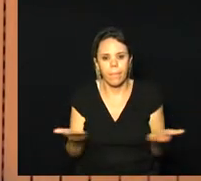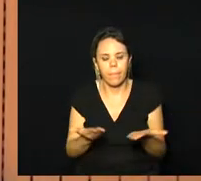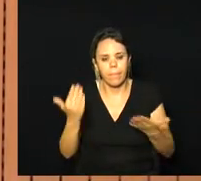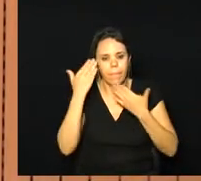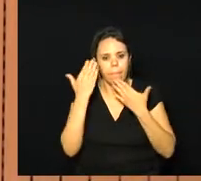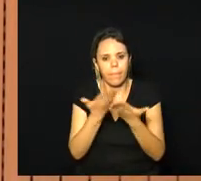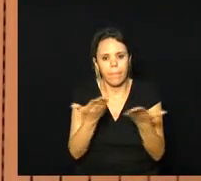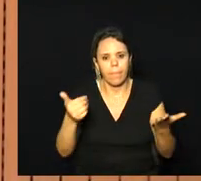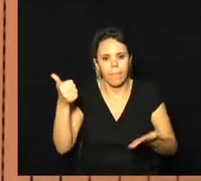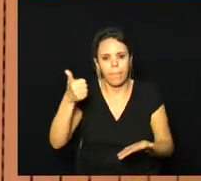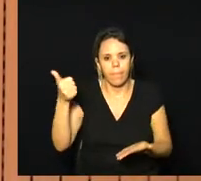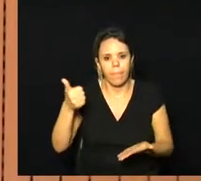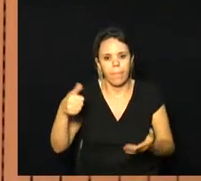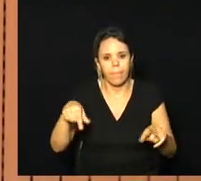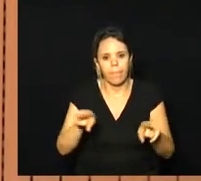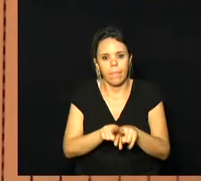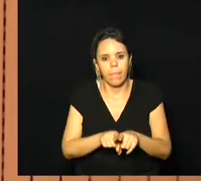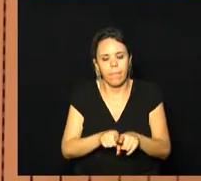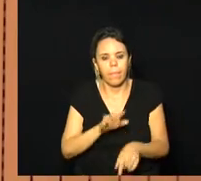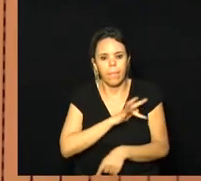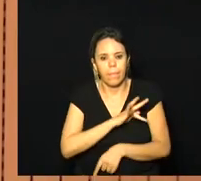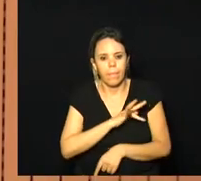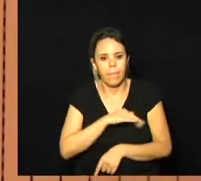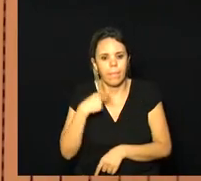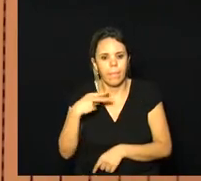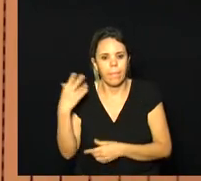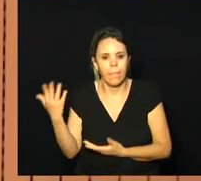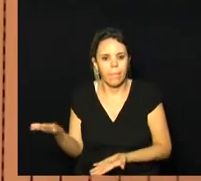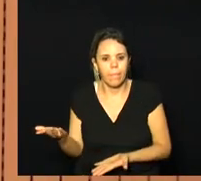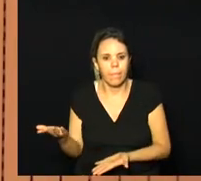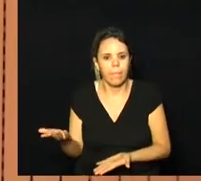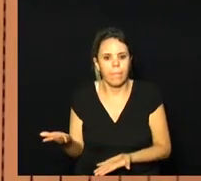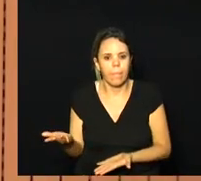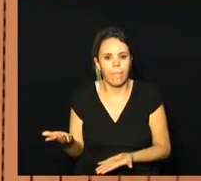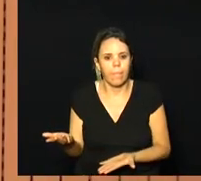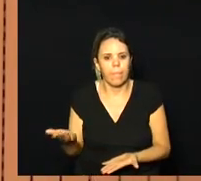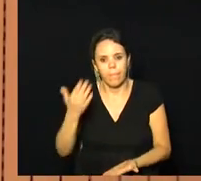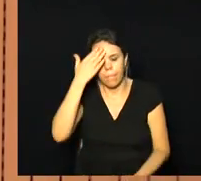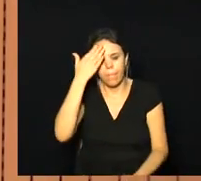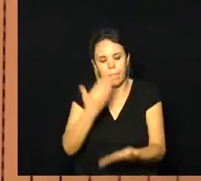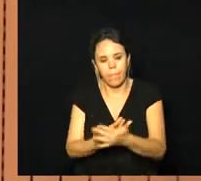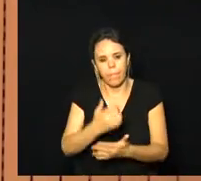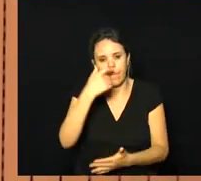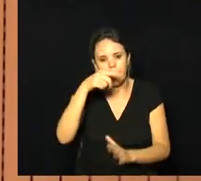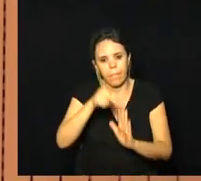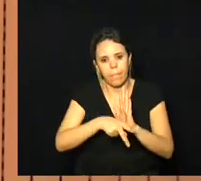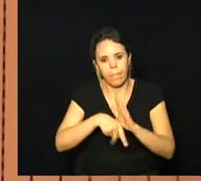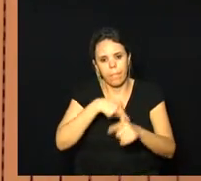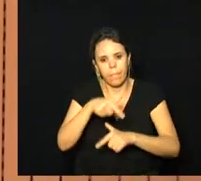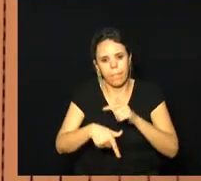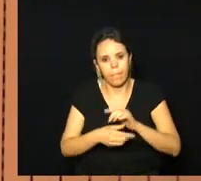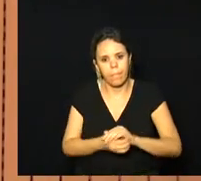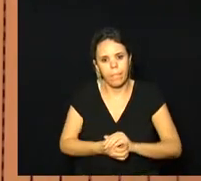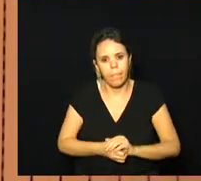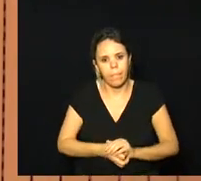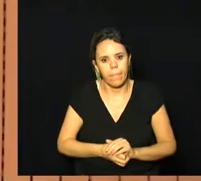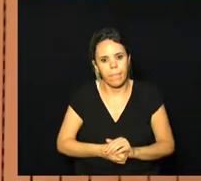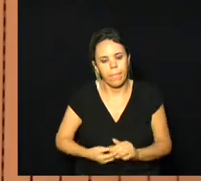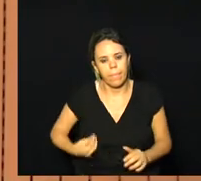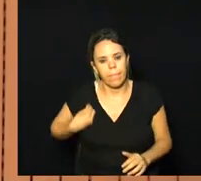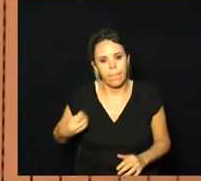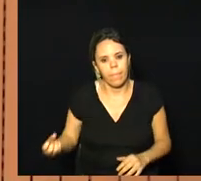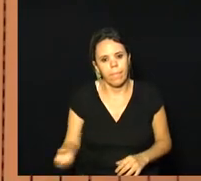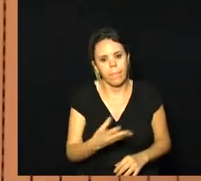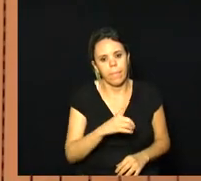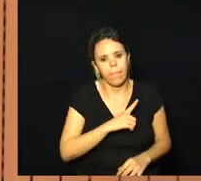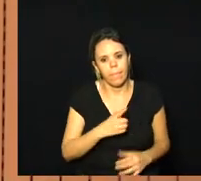agradecer primeiramente também o Fernando Mendes por acreditar nesse projeto, nessa vida nova que eu